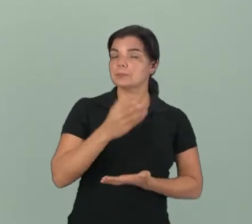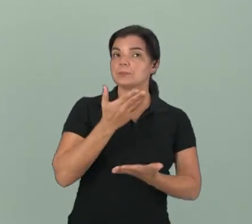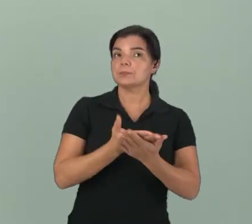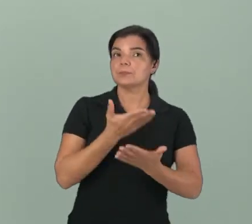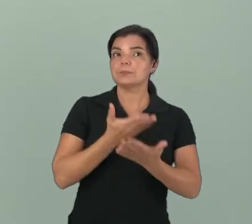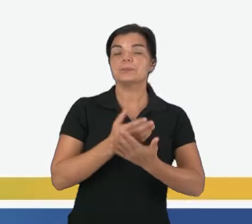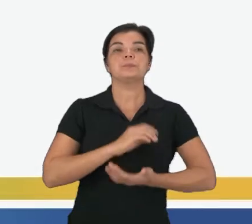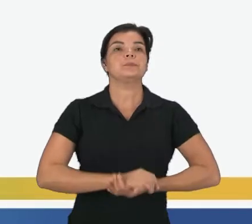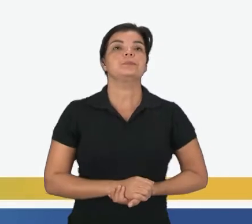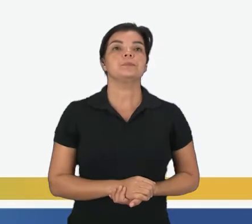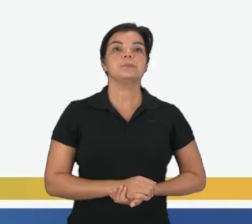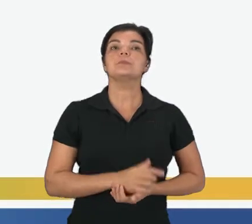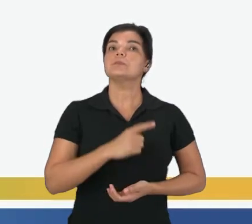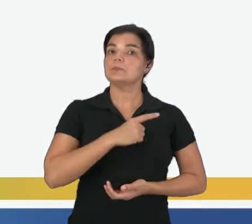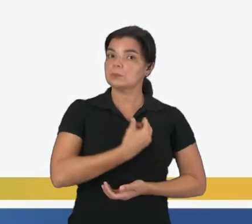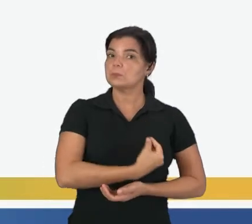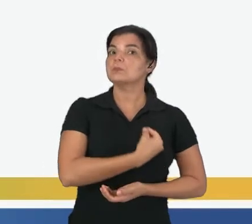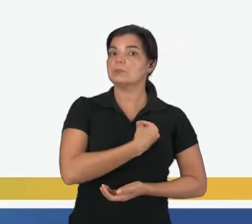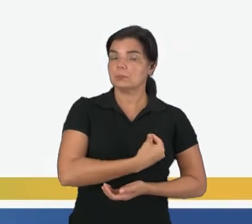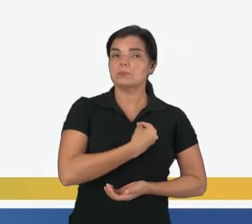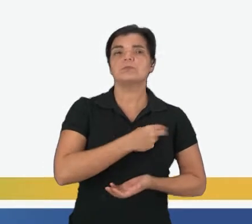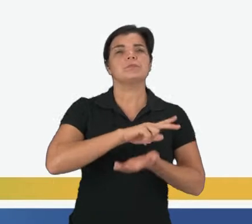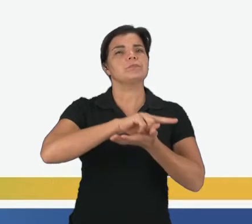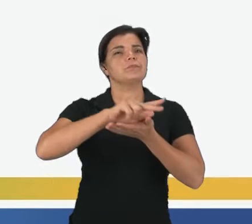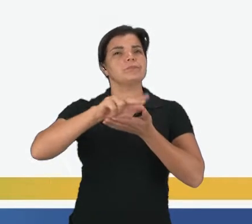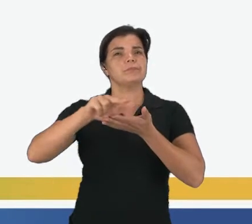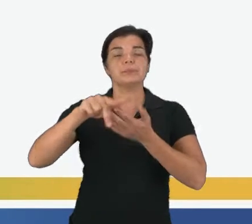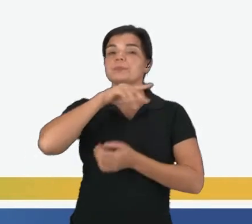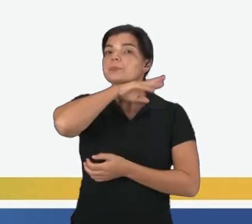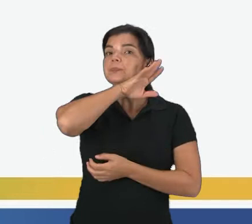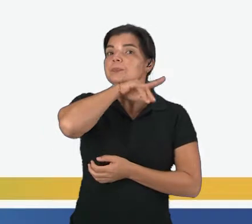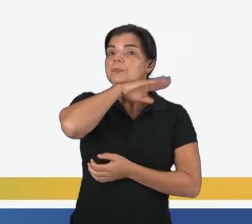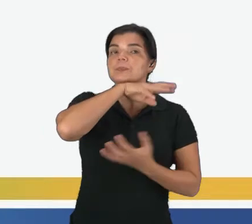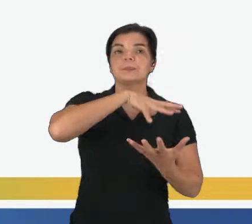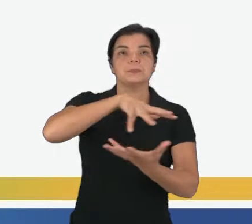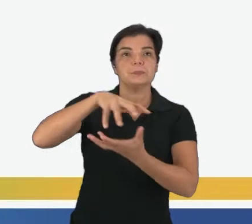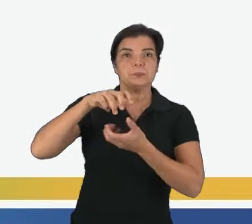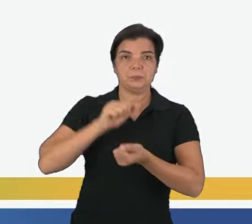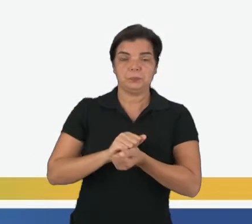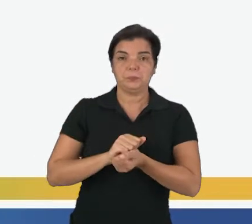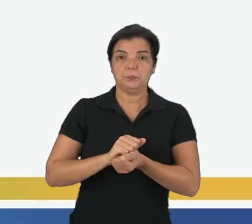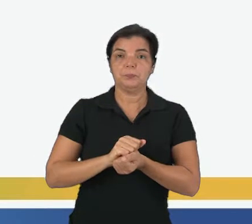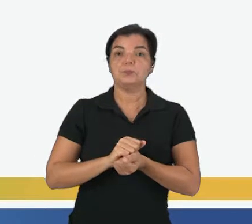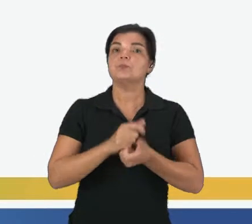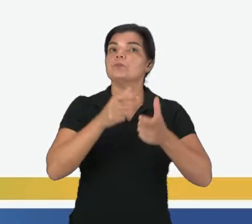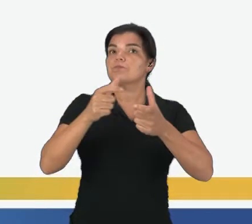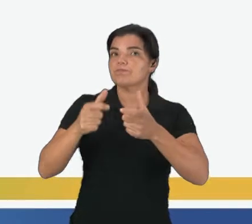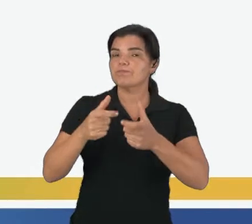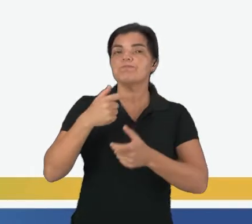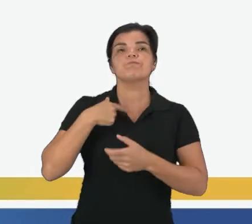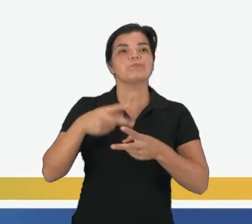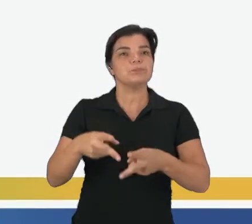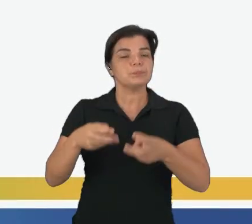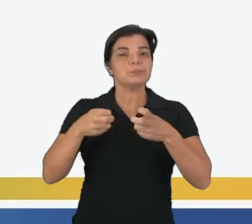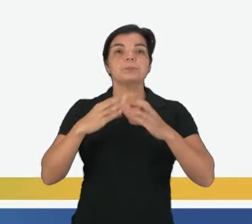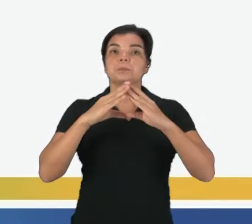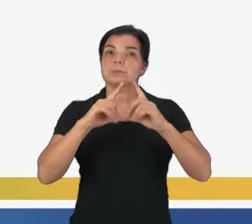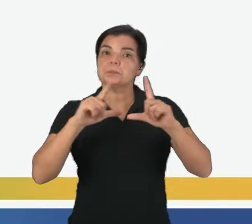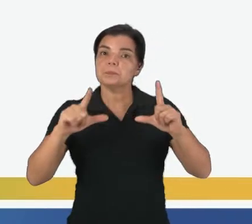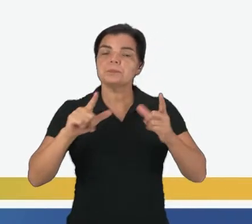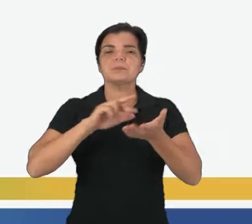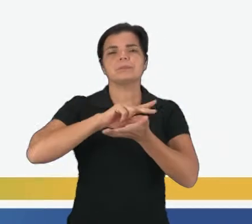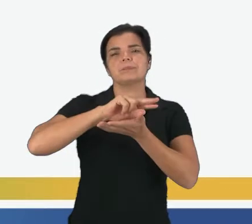na nossa telinha. Existem muitas espécies de animais no mundo. Na nossa região, percebemos claramente